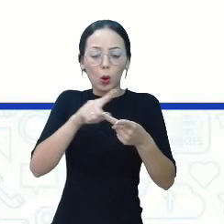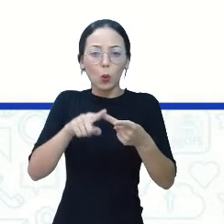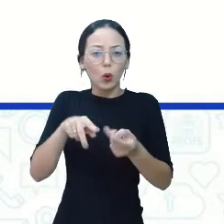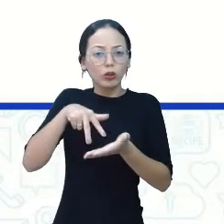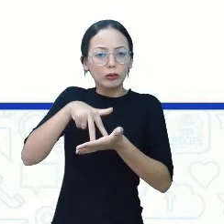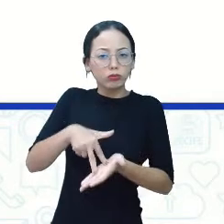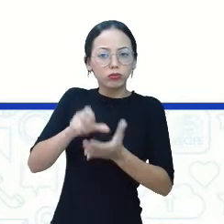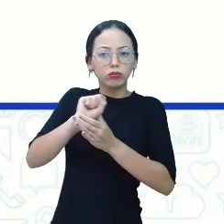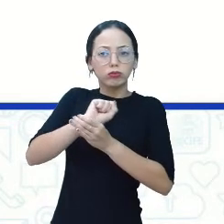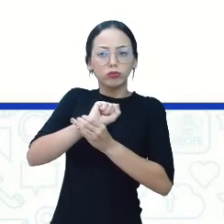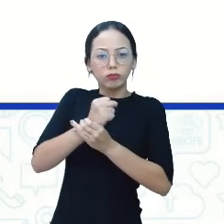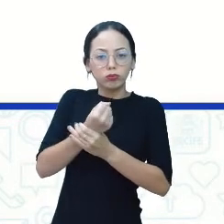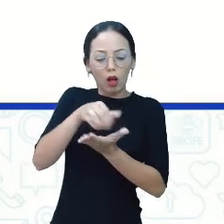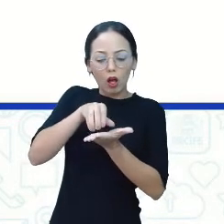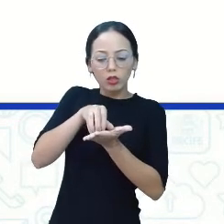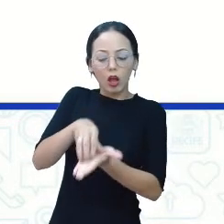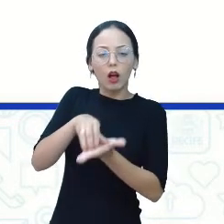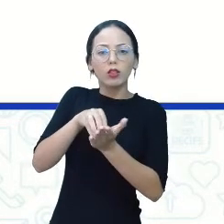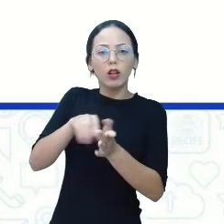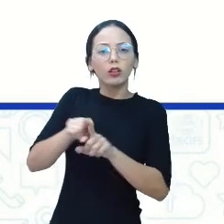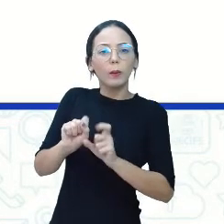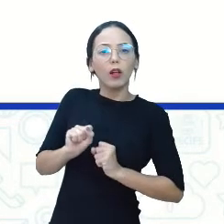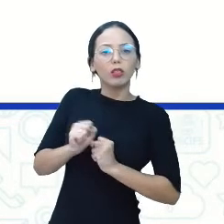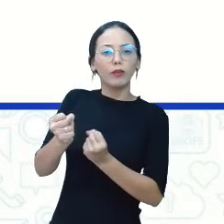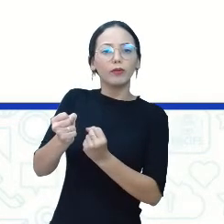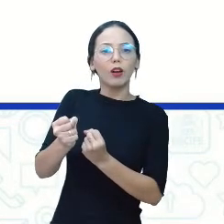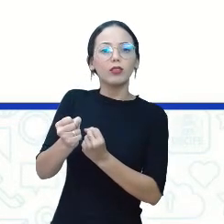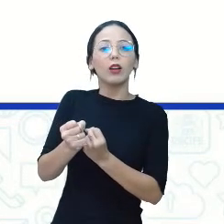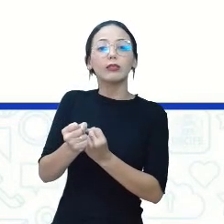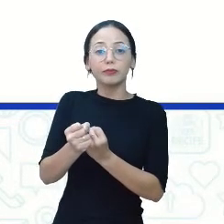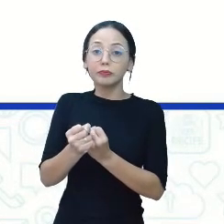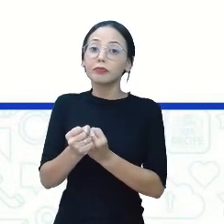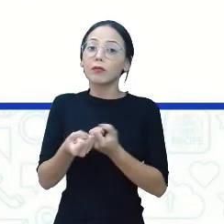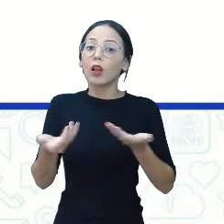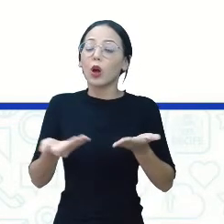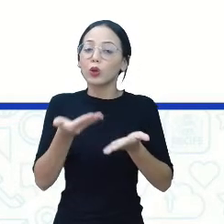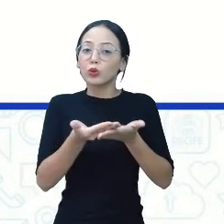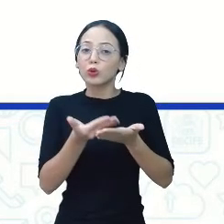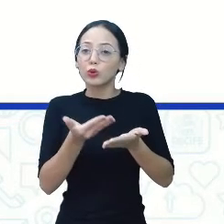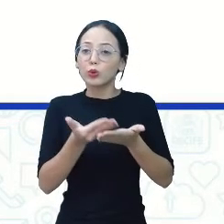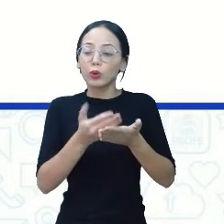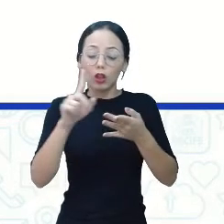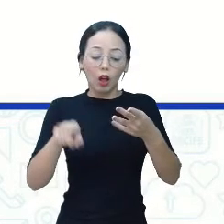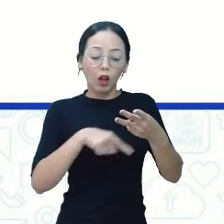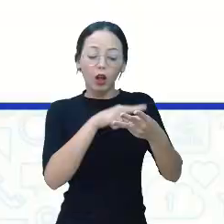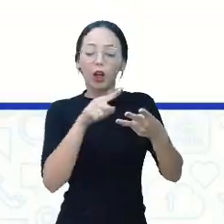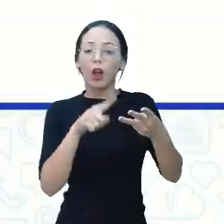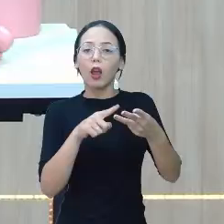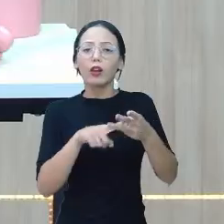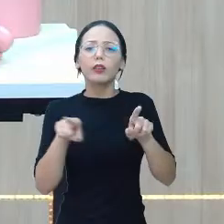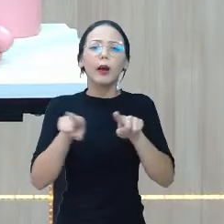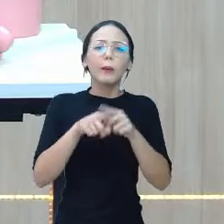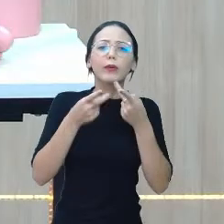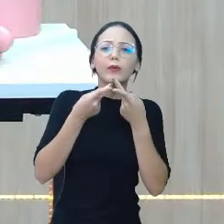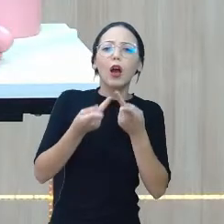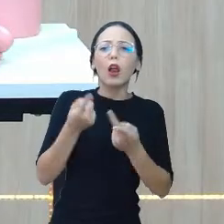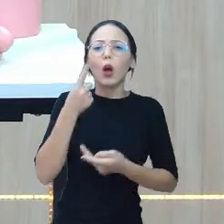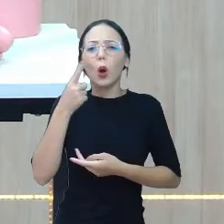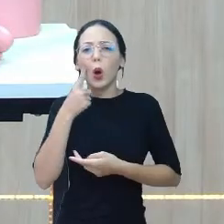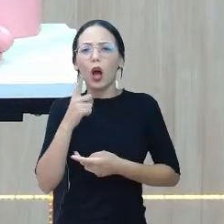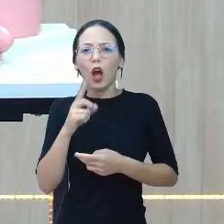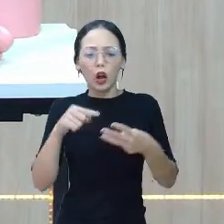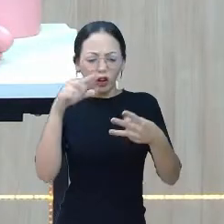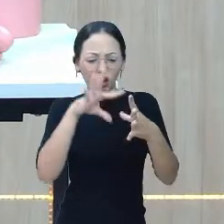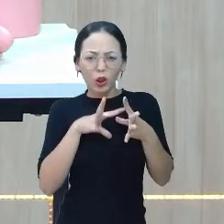sustentação, transporte e ainda defesa. Então, nós vamos estudar o tecido conjuntivo e vamos dizer assim, professora, se ele é